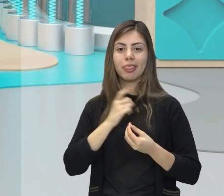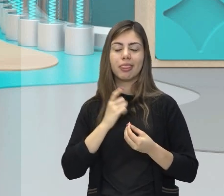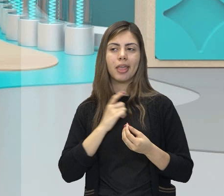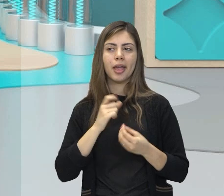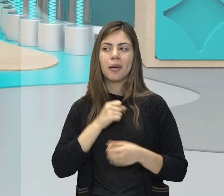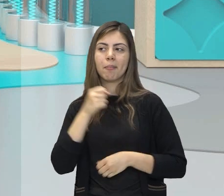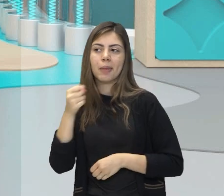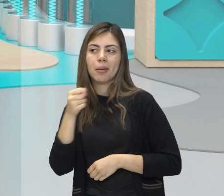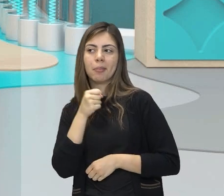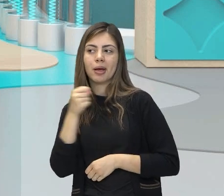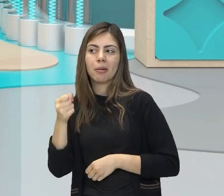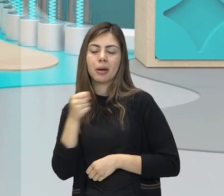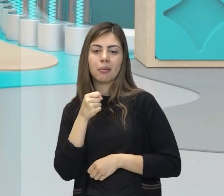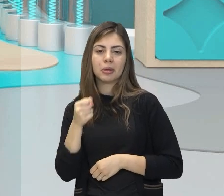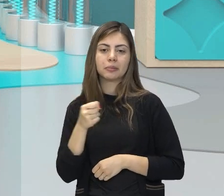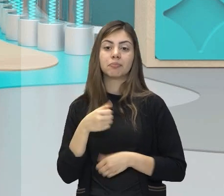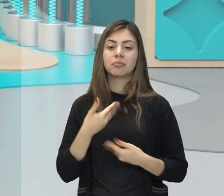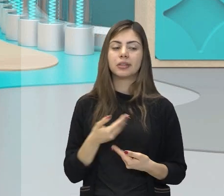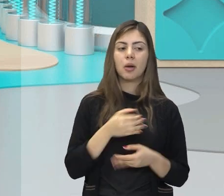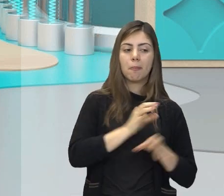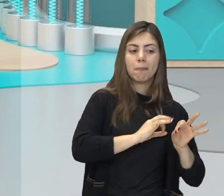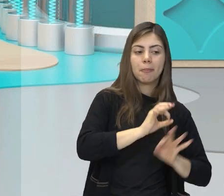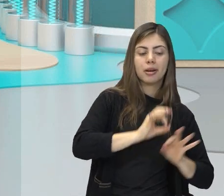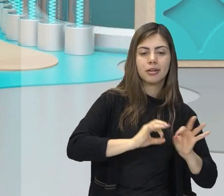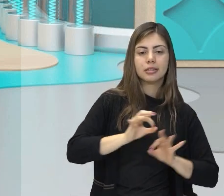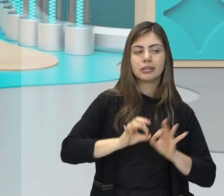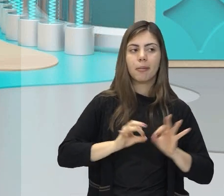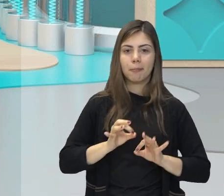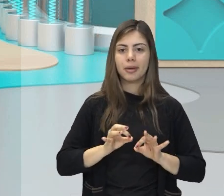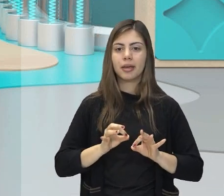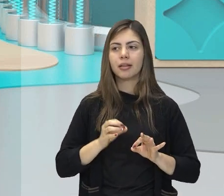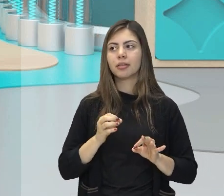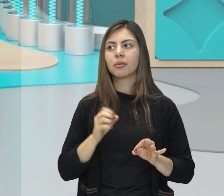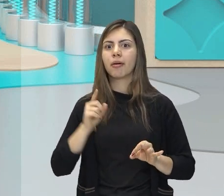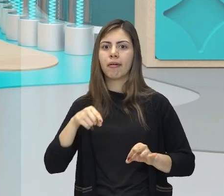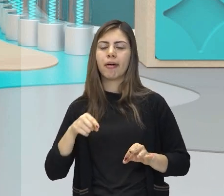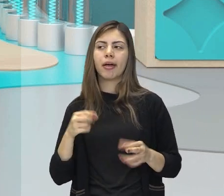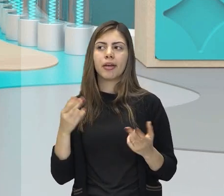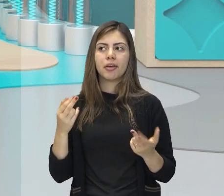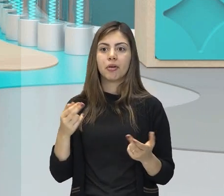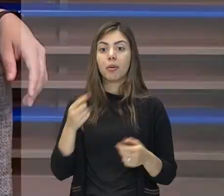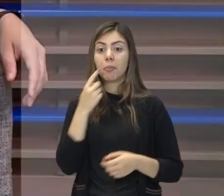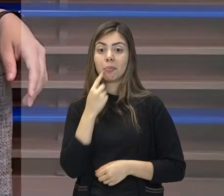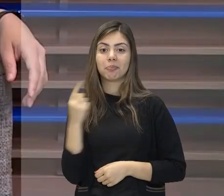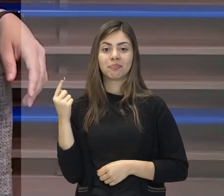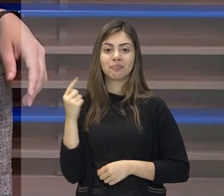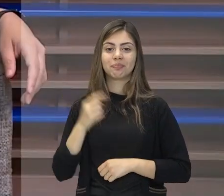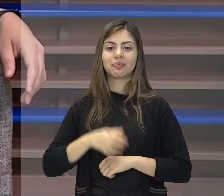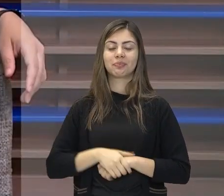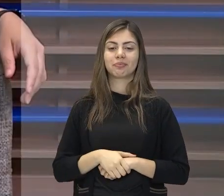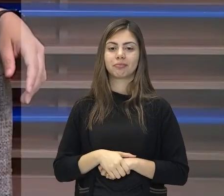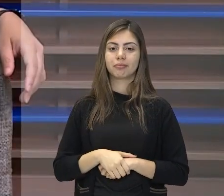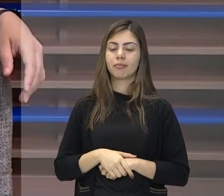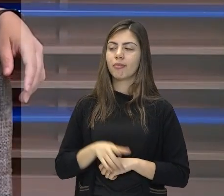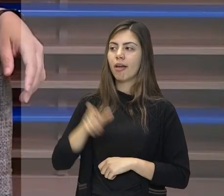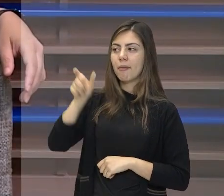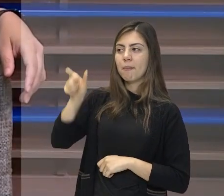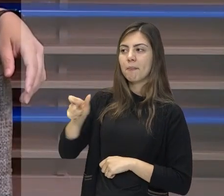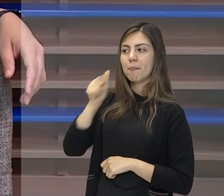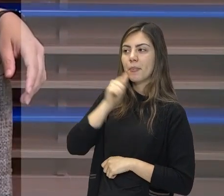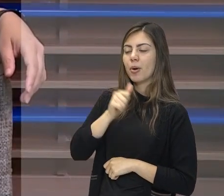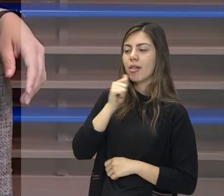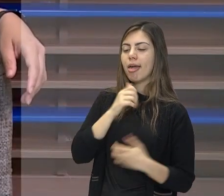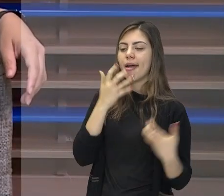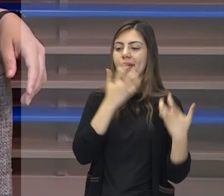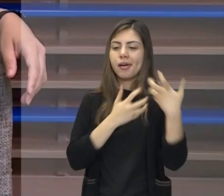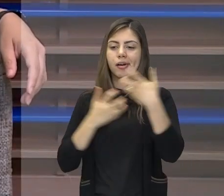que o planejamento e a efetiva realização da entrevista são iguais? Acompanhem. Ela canta,